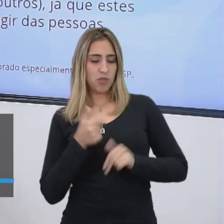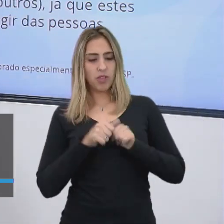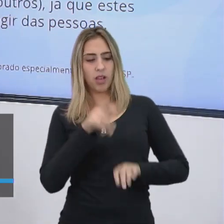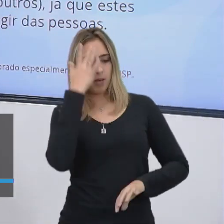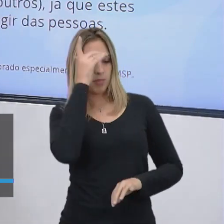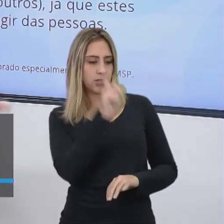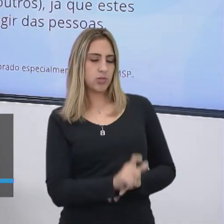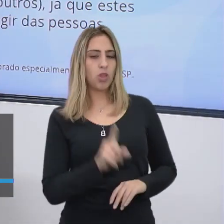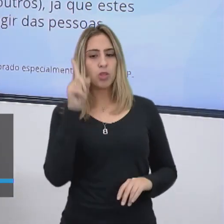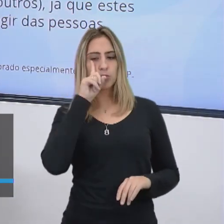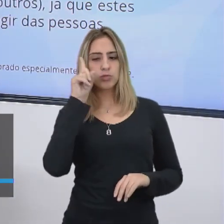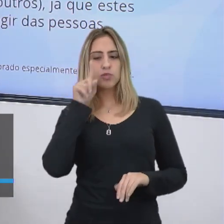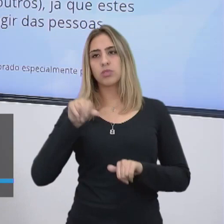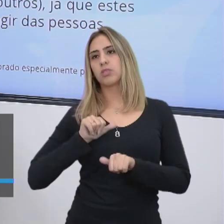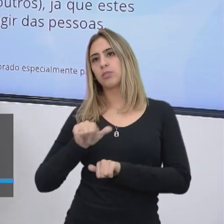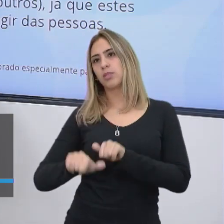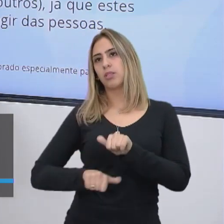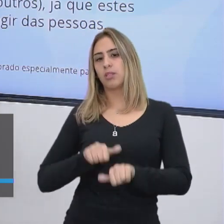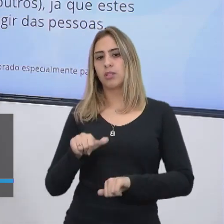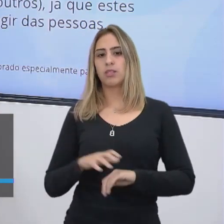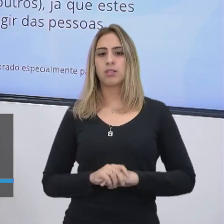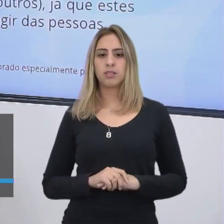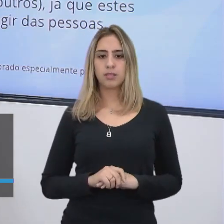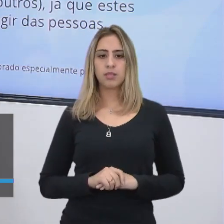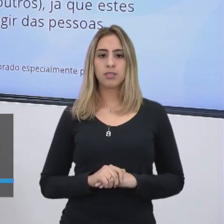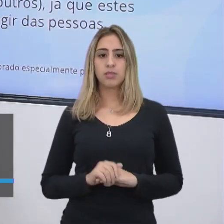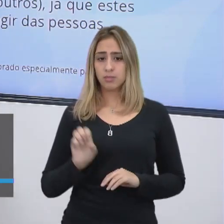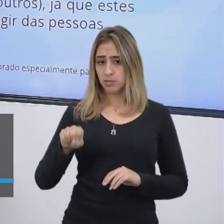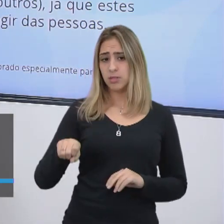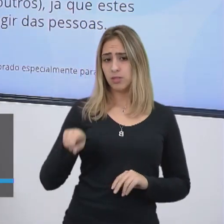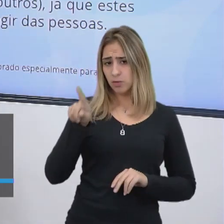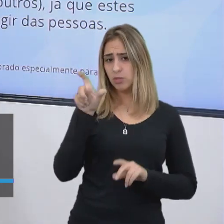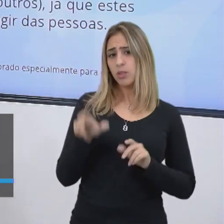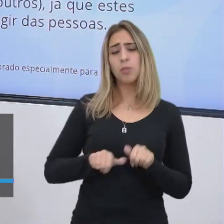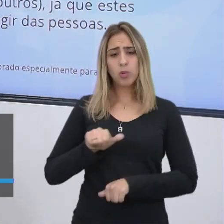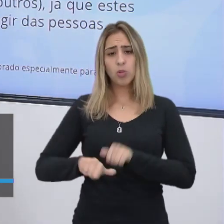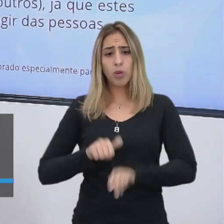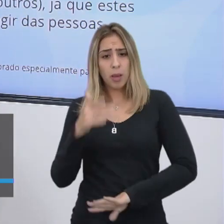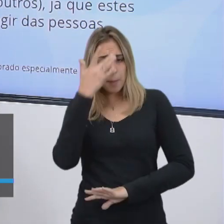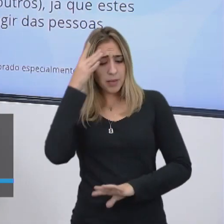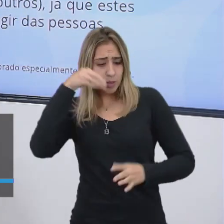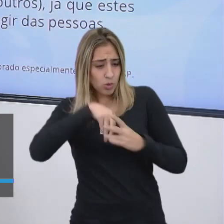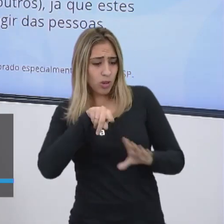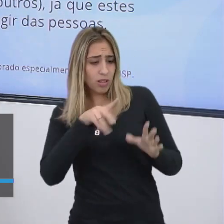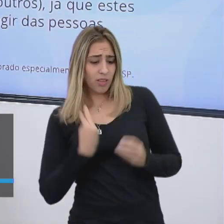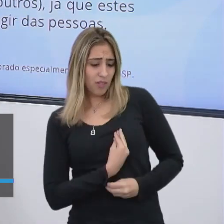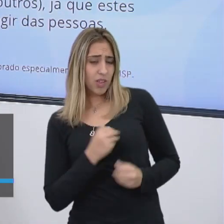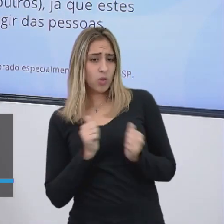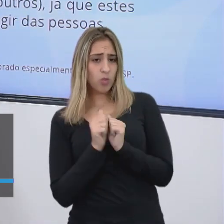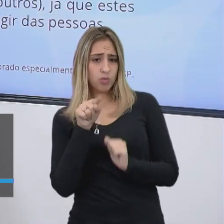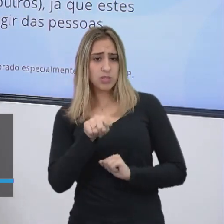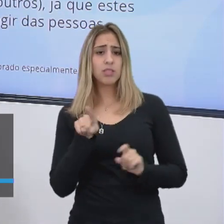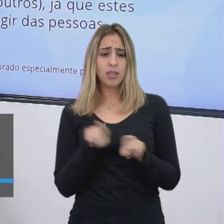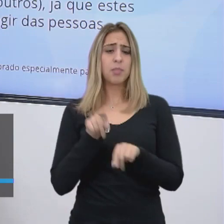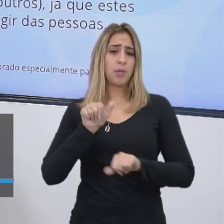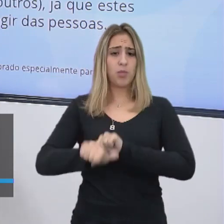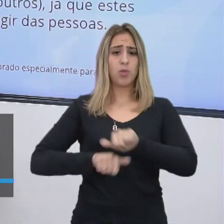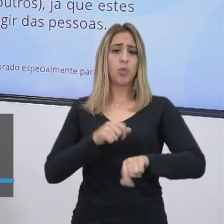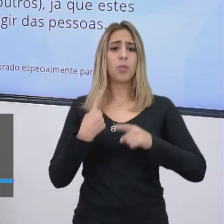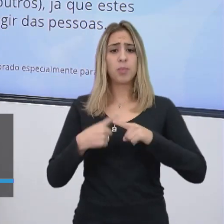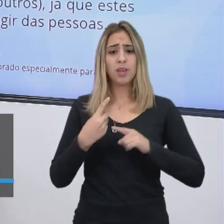dias, você mudou. Sim, você mudou. E a pessoa que está convivendo com você também mudou. Porque